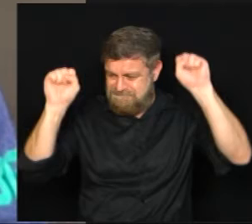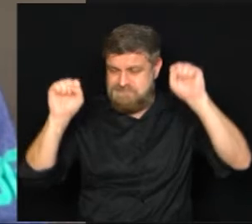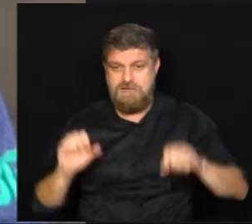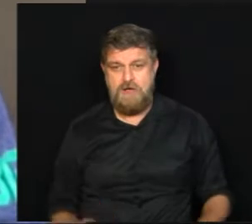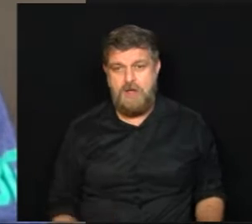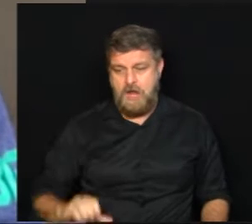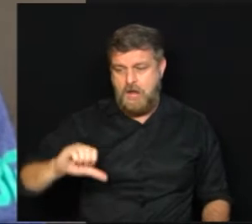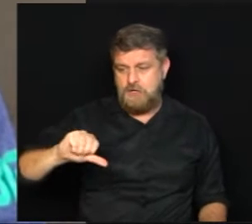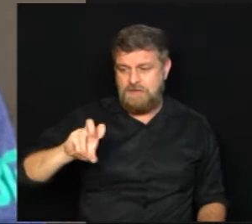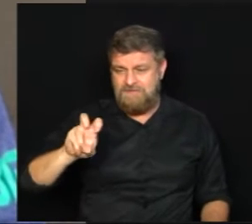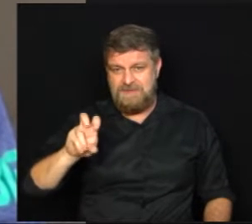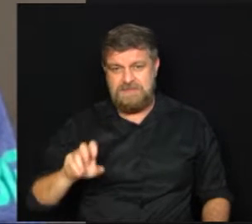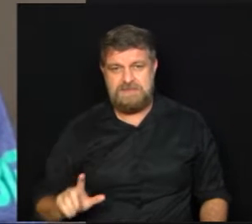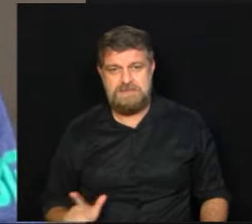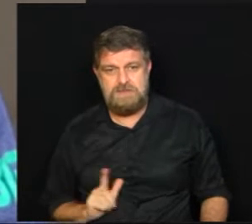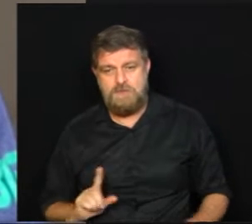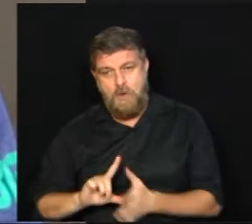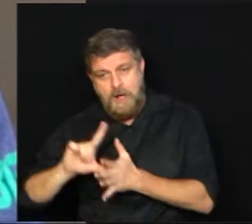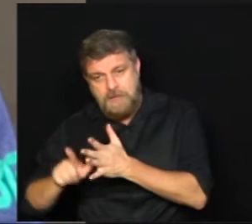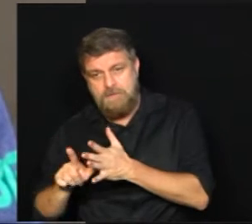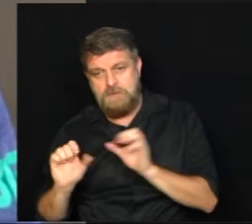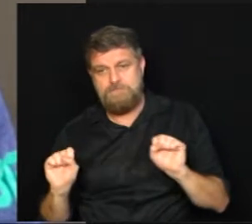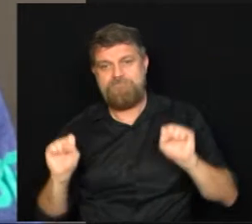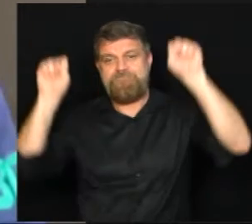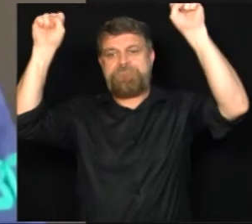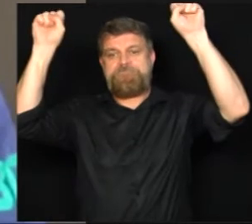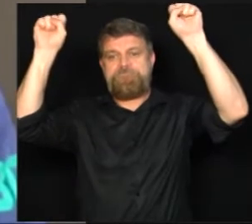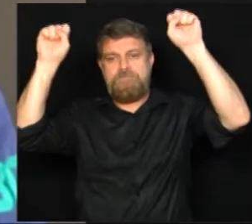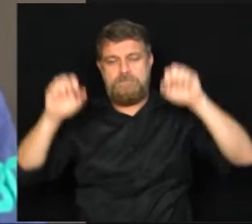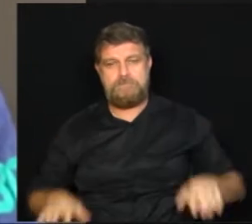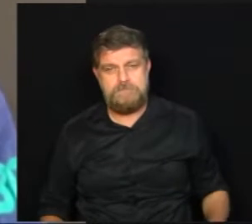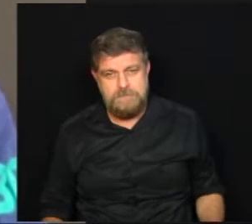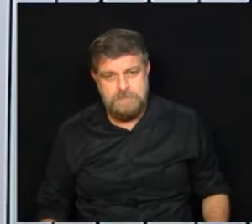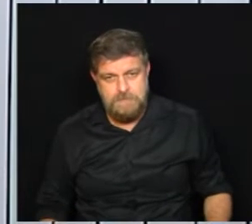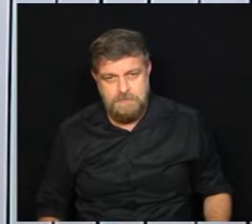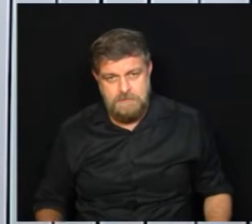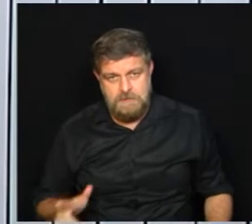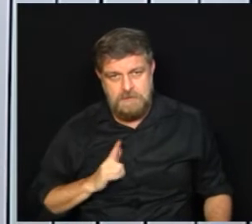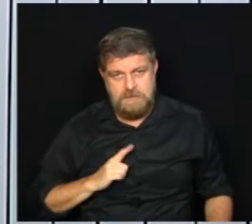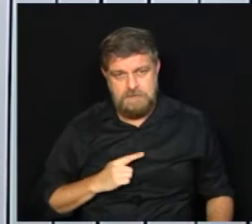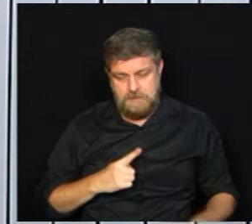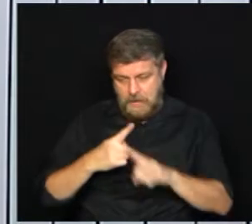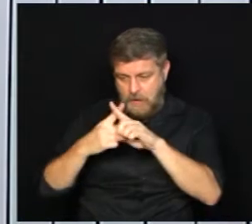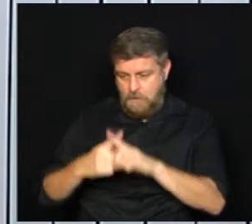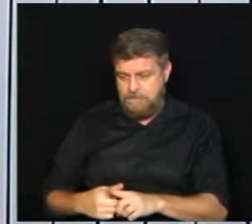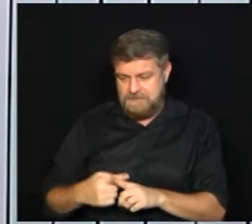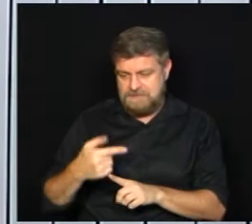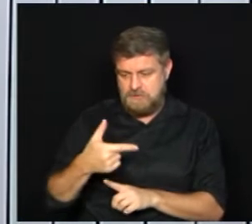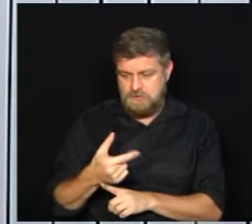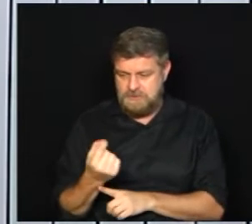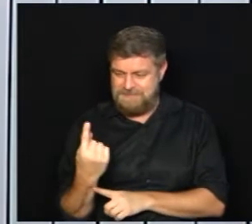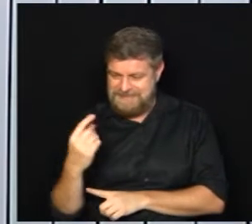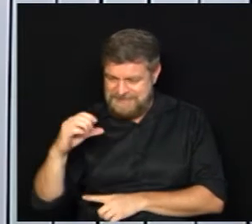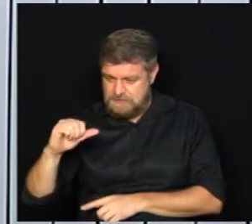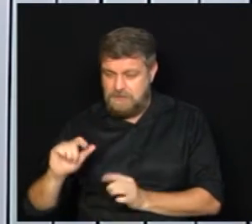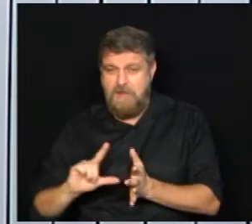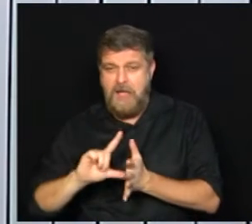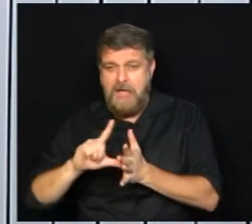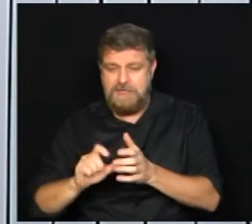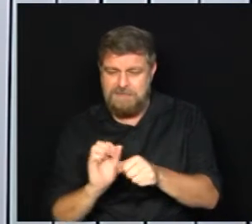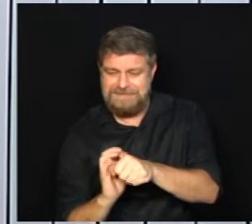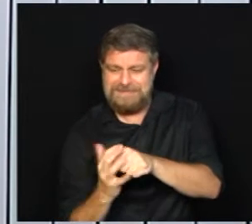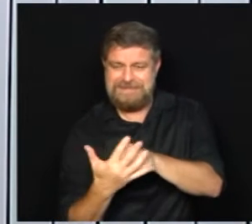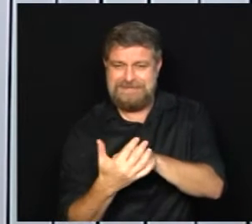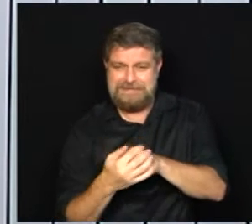de arremesso. Tá. Você falou dessa competição em 2019, 2020 com a